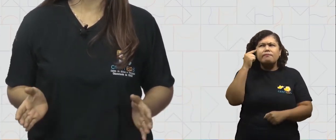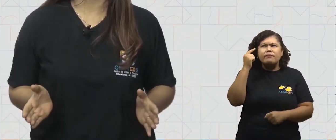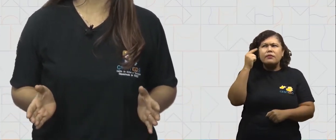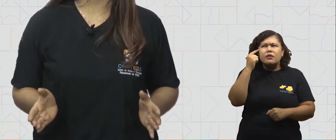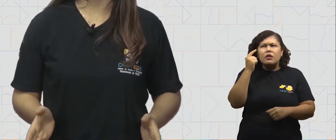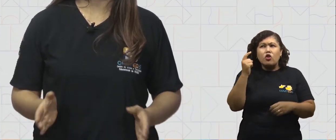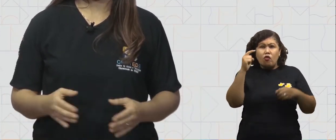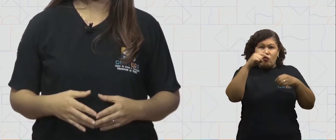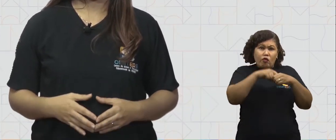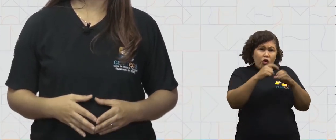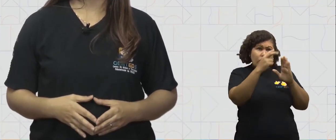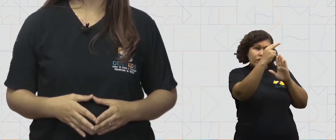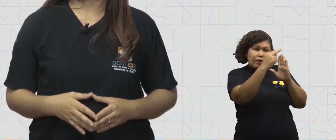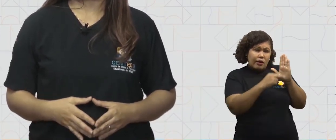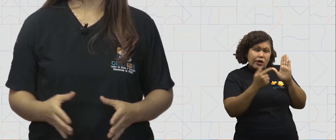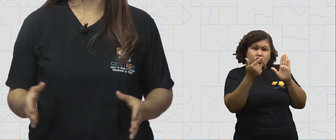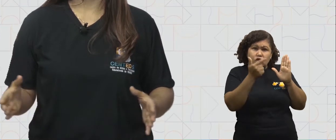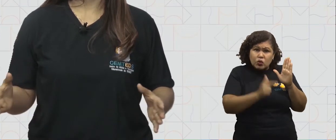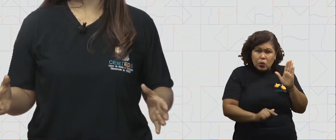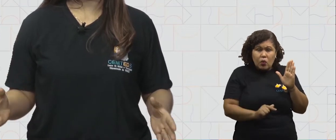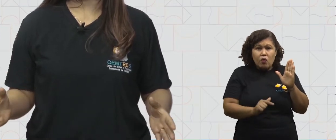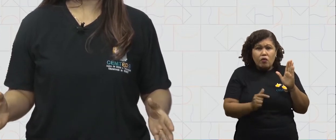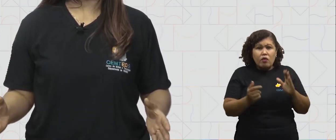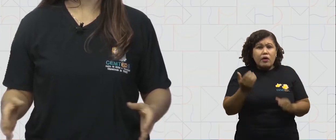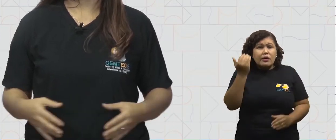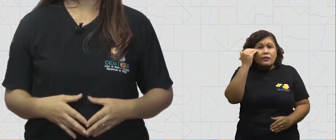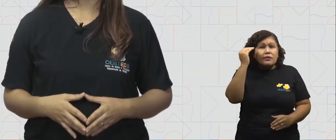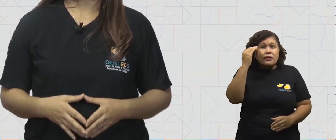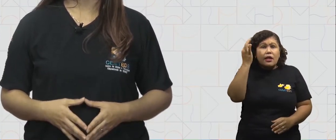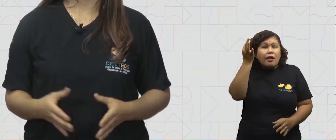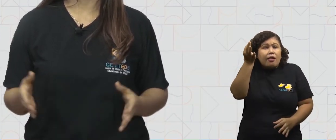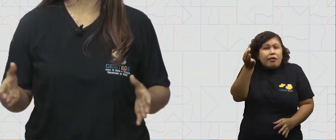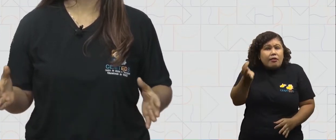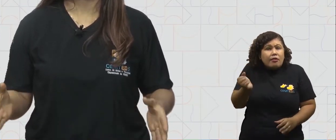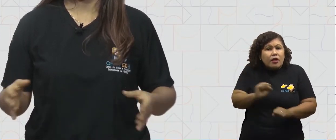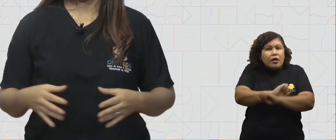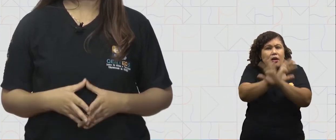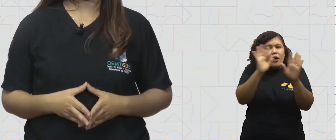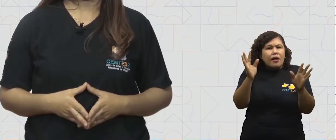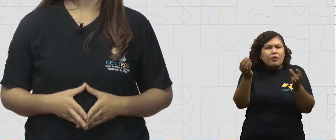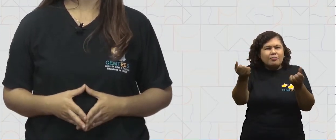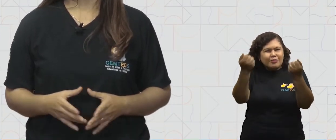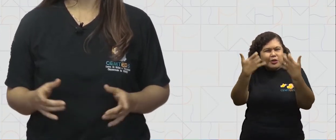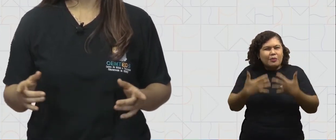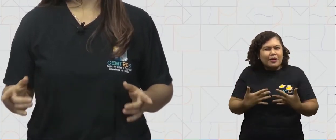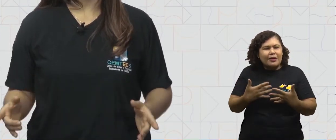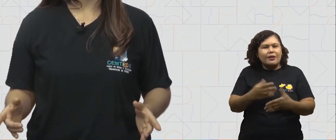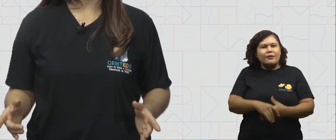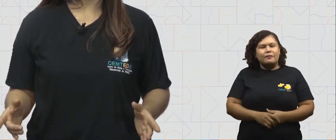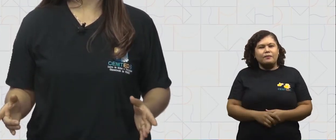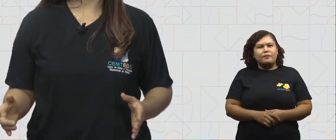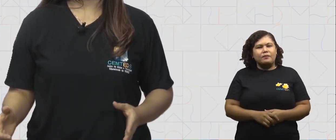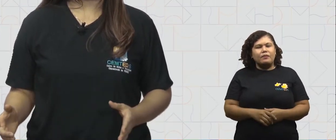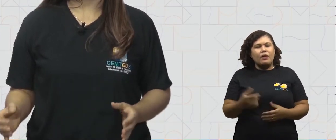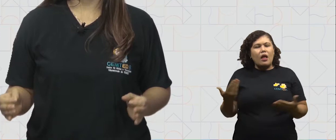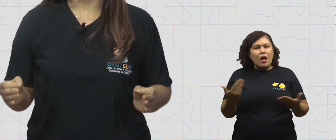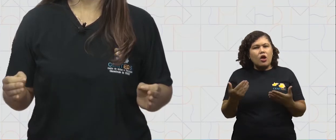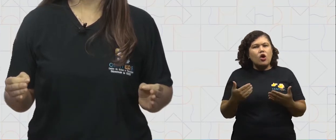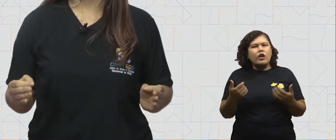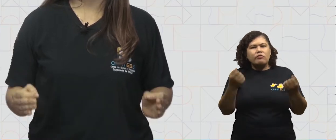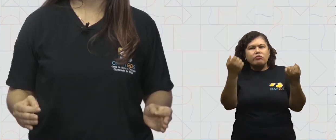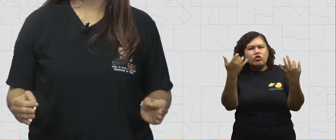entendendo, voltando ao parágrafo anterior para compreender o texto? Quem é você? Para entenderes